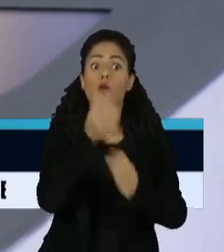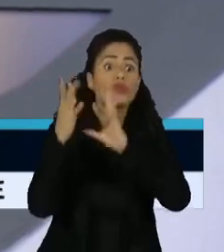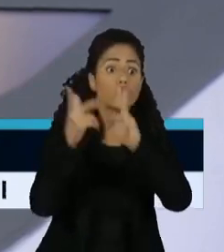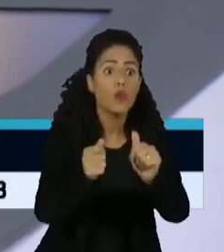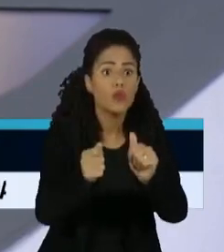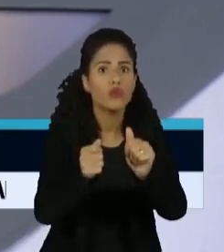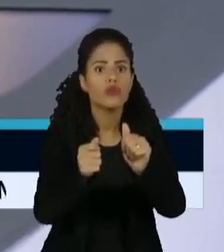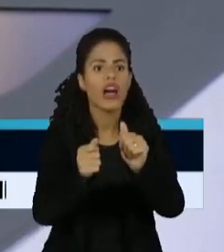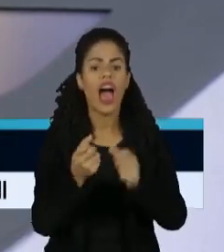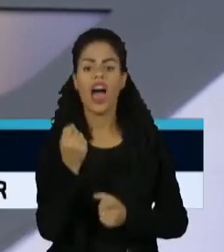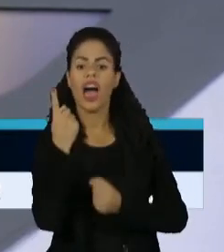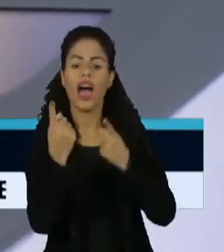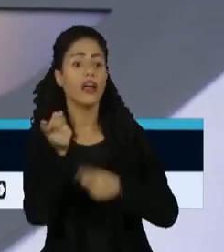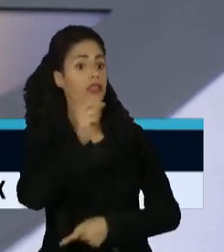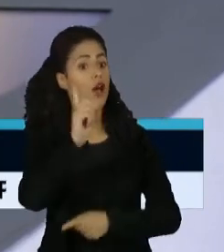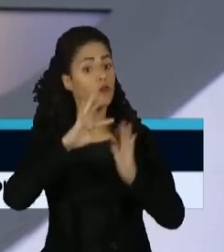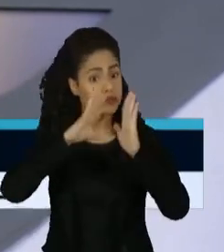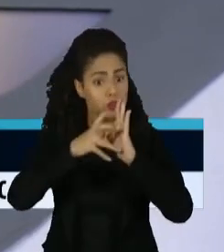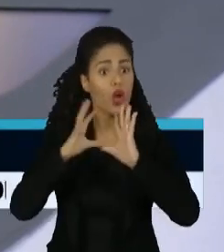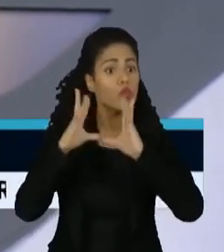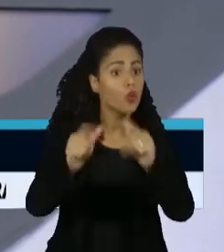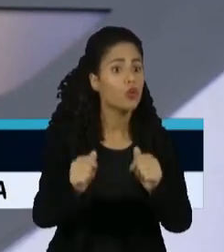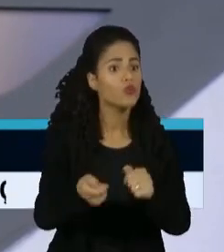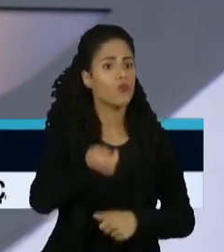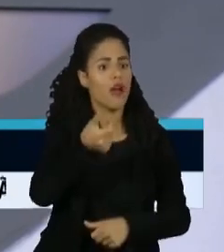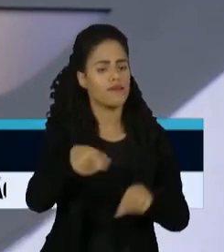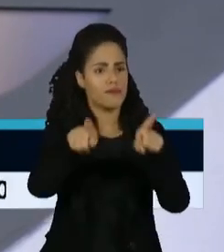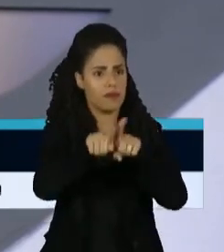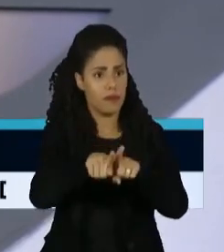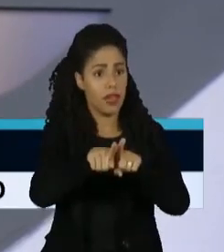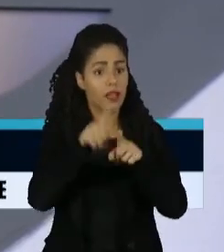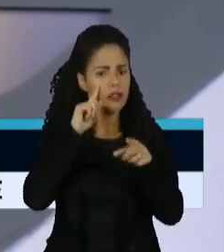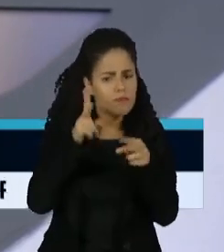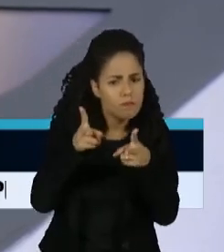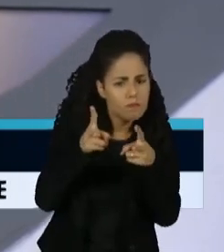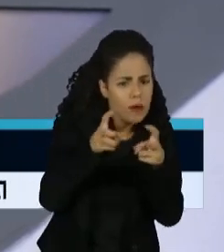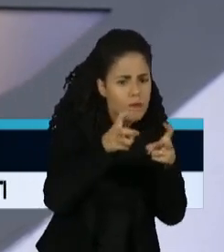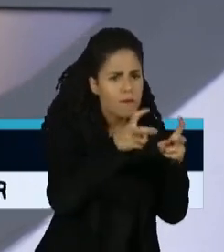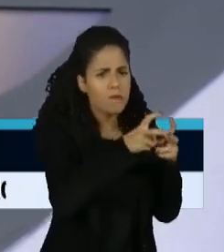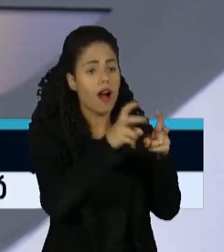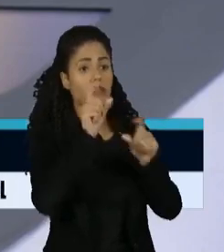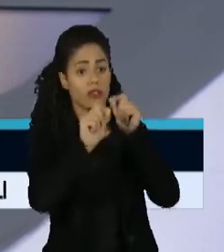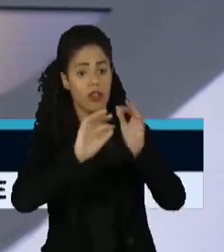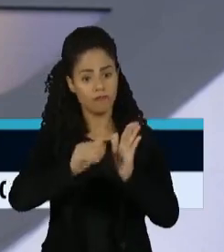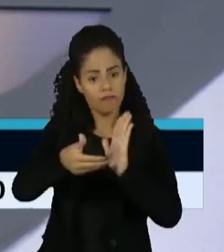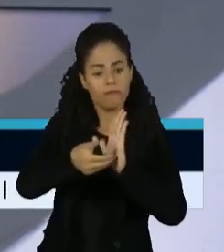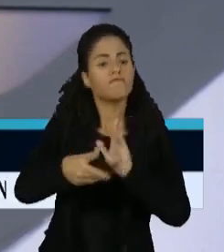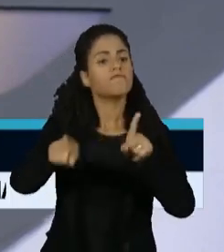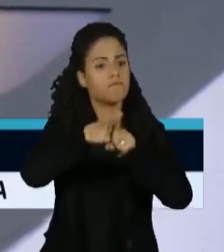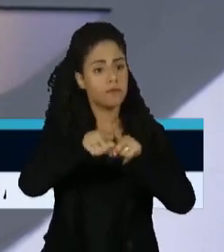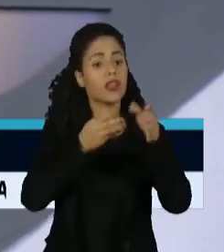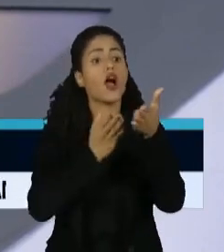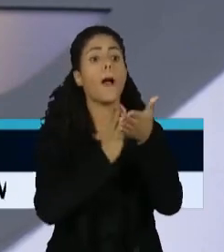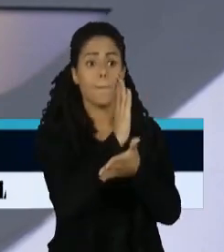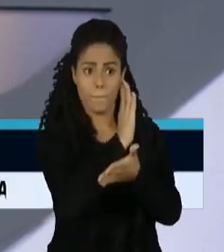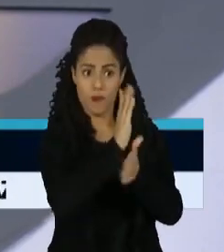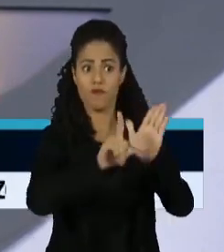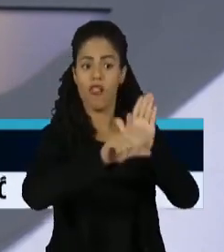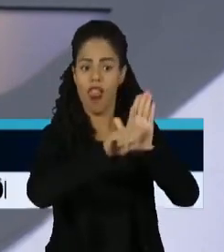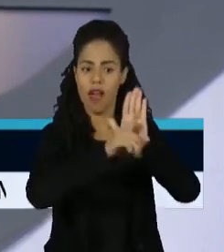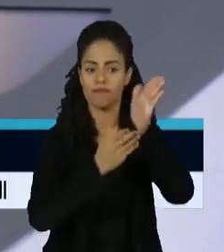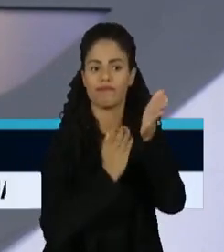é benefício só de um. Quando a gente olha isso, esse próprio Congresso que aprovou a lei,